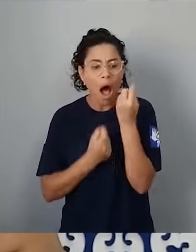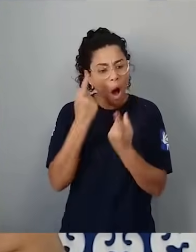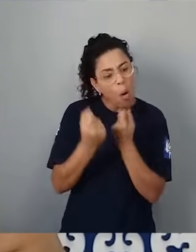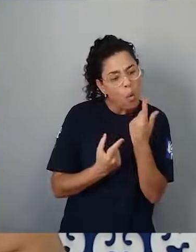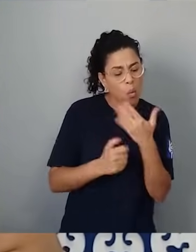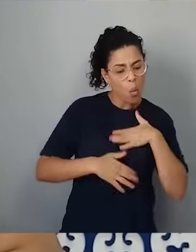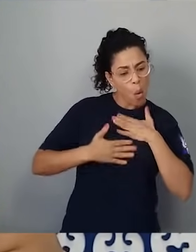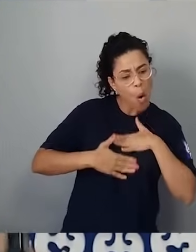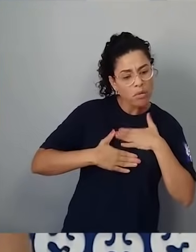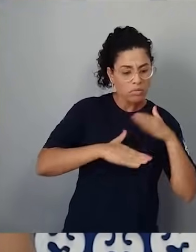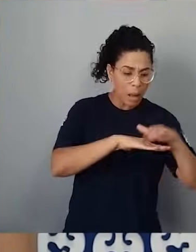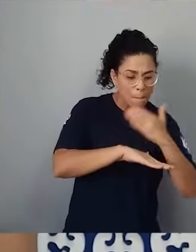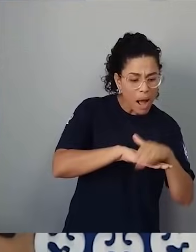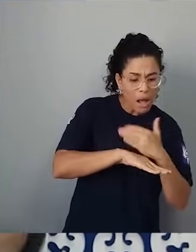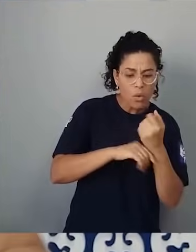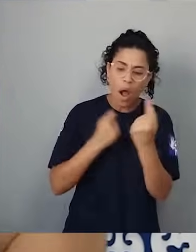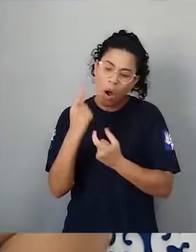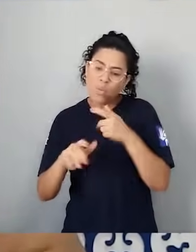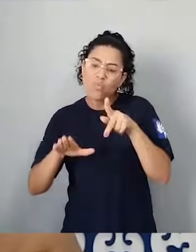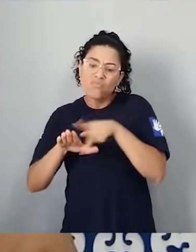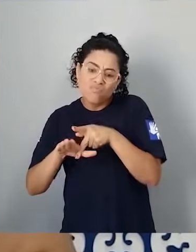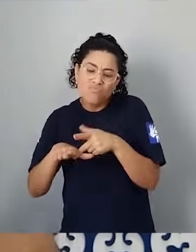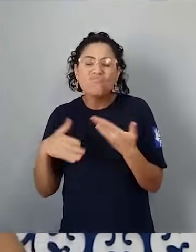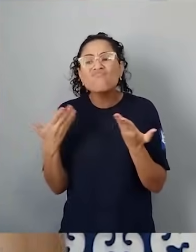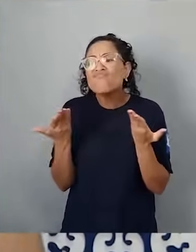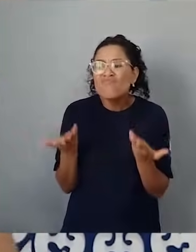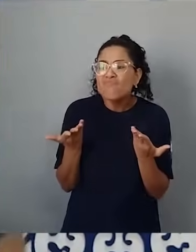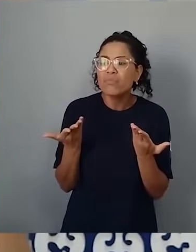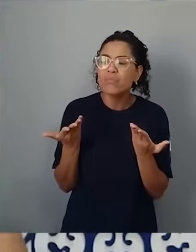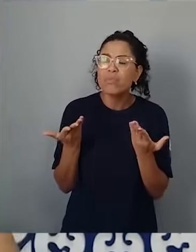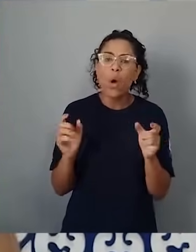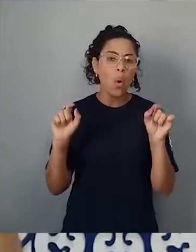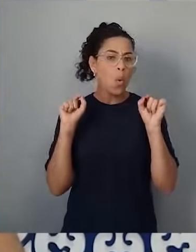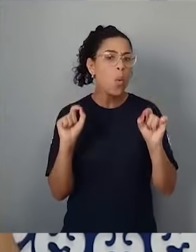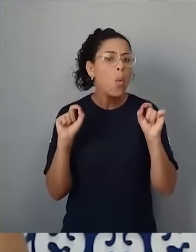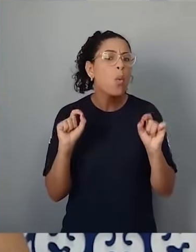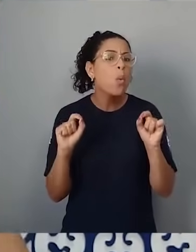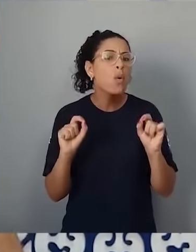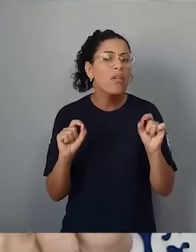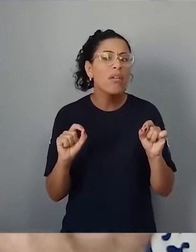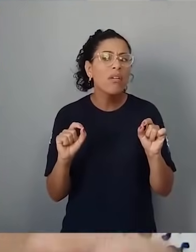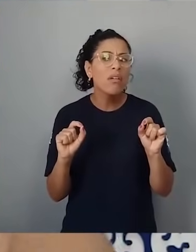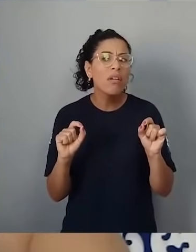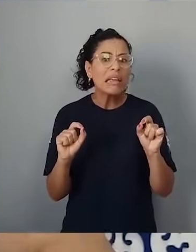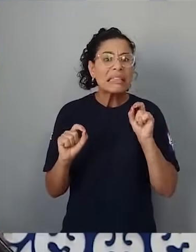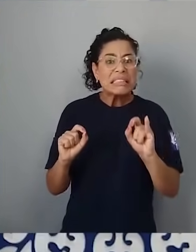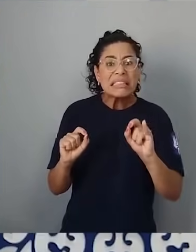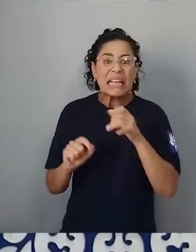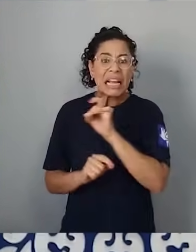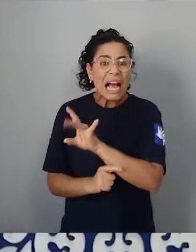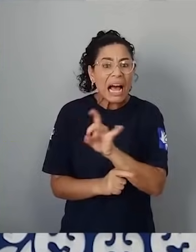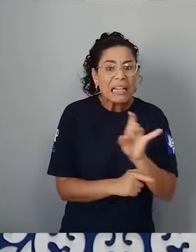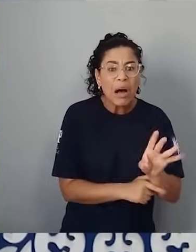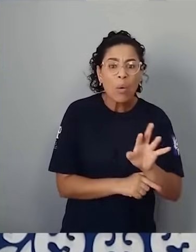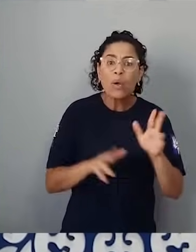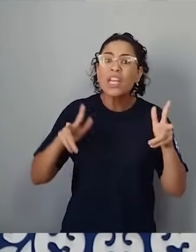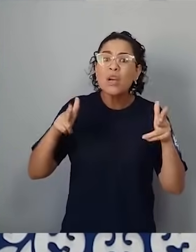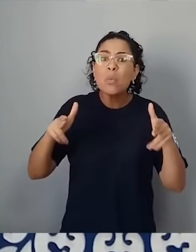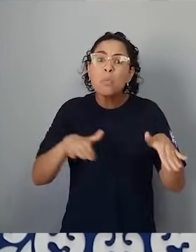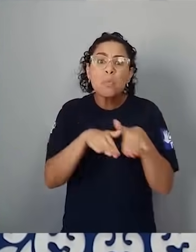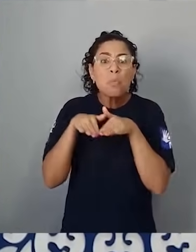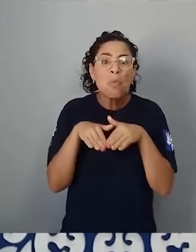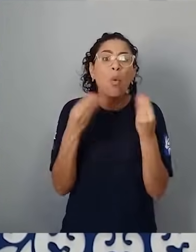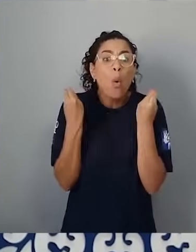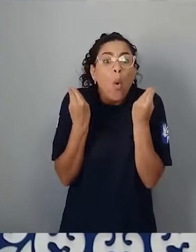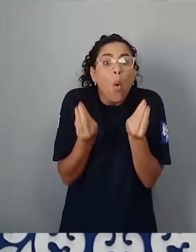de chinelo. E se não fossem os gostos, o que seria do amarelo? Por isso, no outro